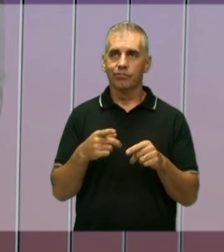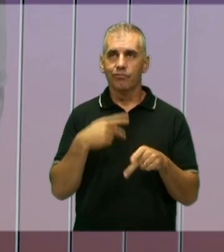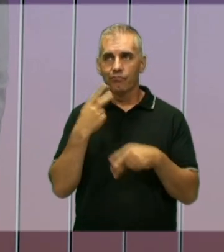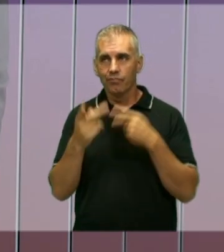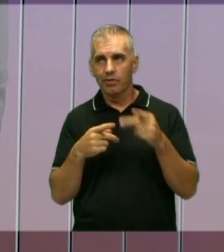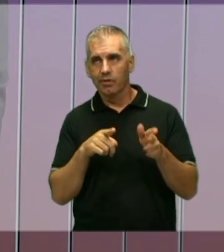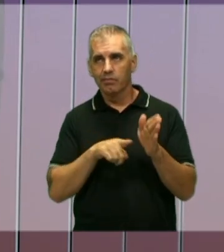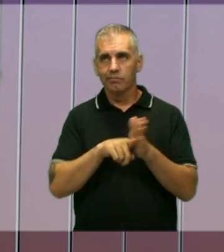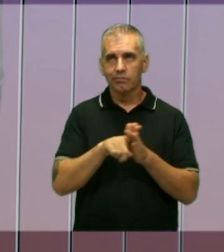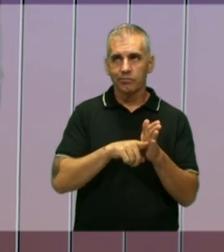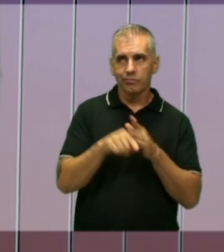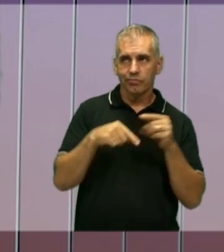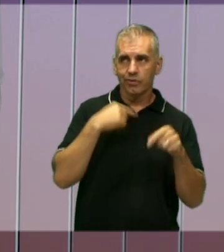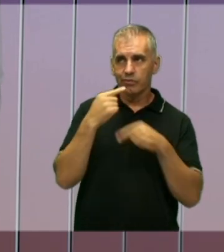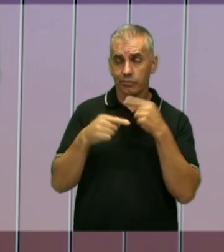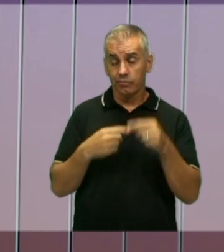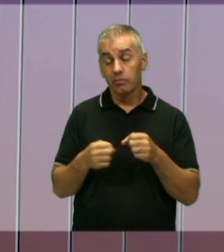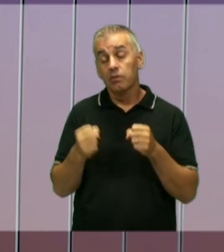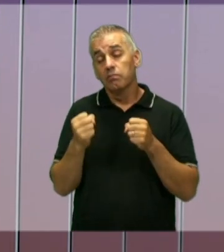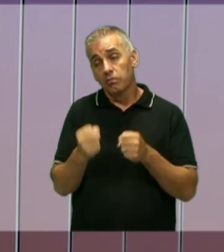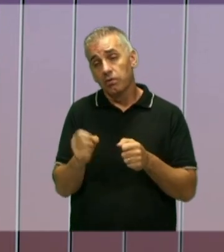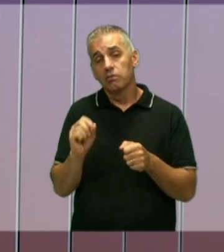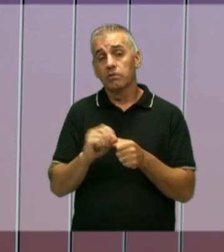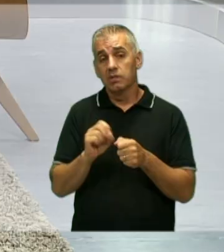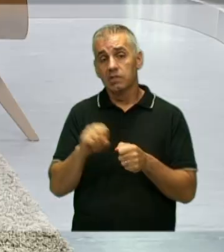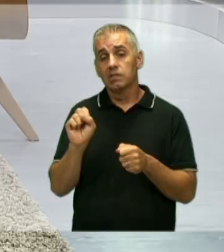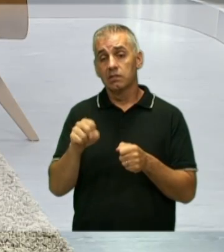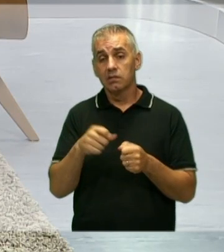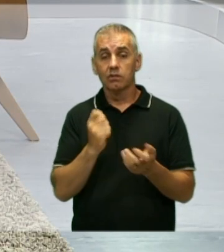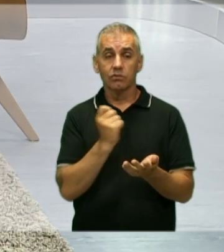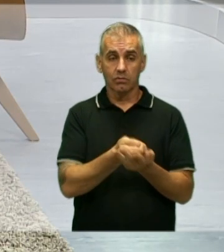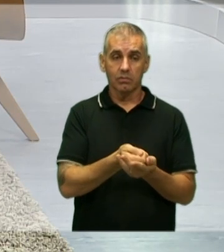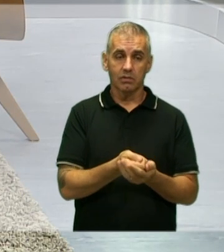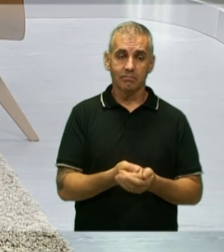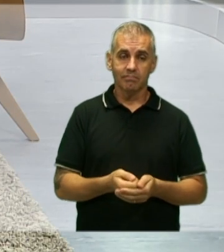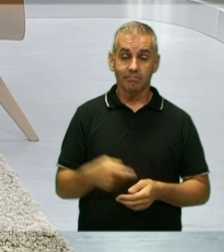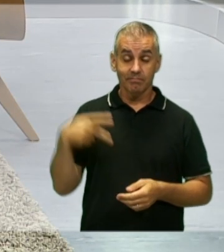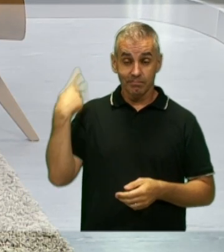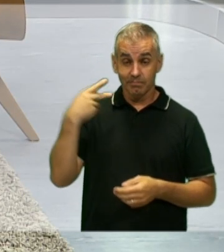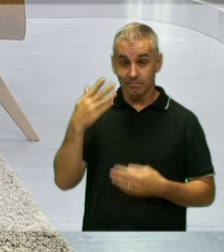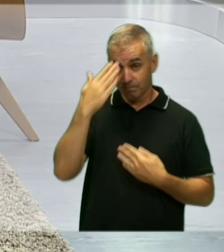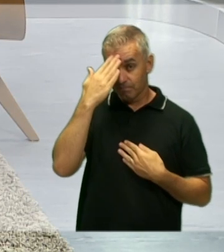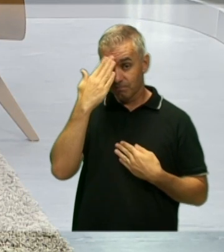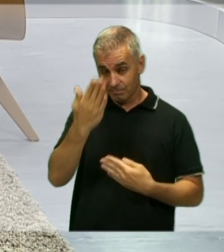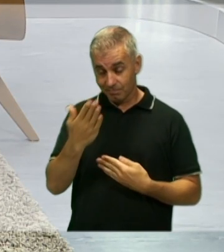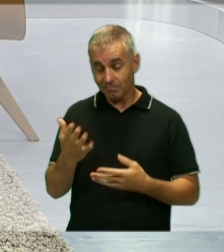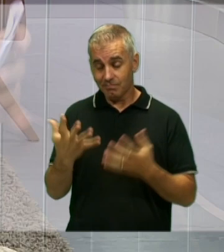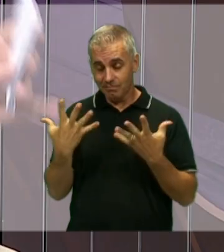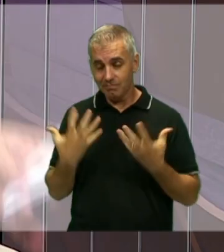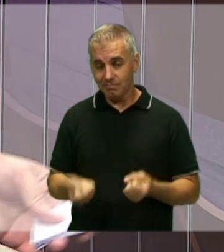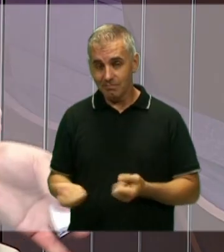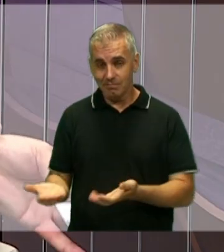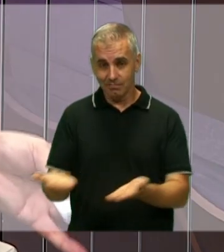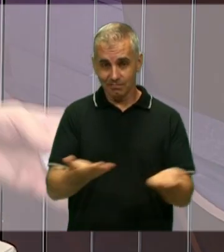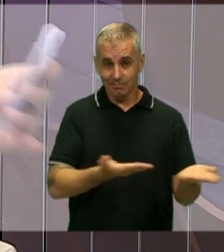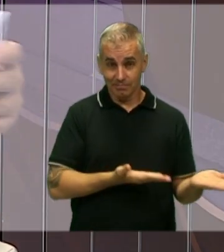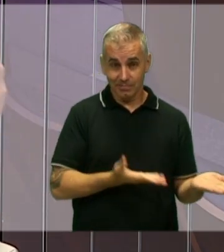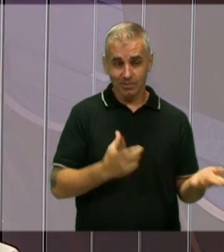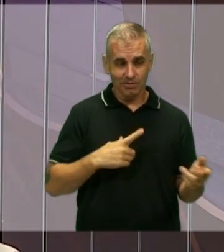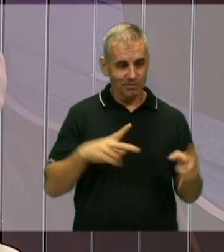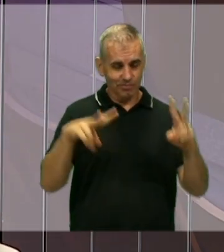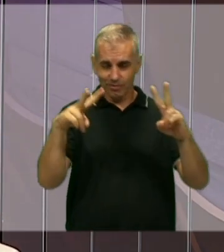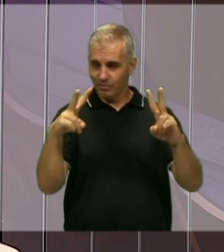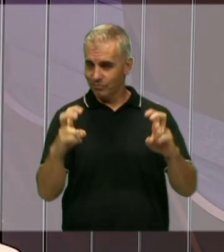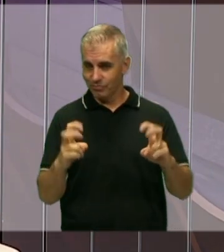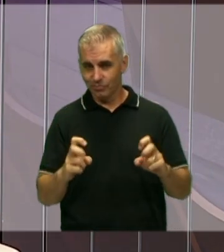analogia simples de que dá para fazer, né? Dá para fazer. Vereador, obrigado por aceitar o convite, participar conosco. Sim, nós teríamos outros assuntos,